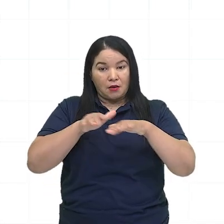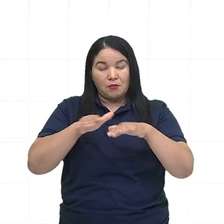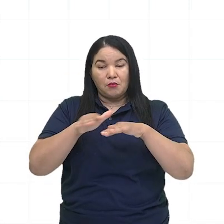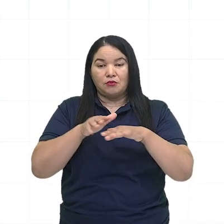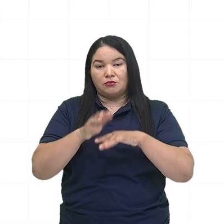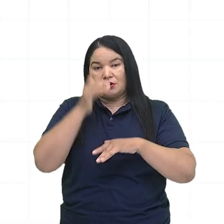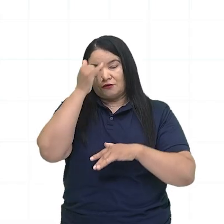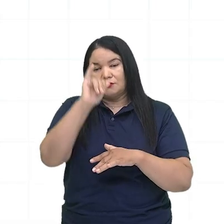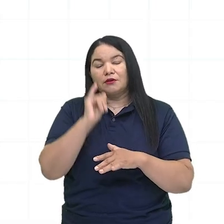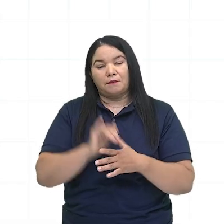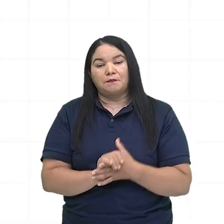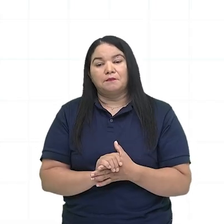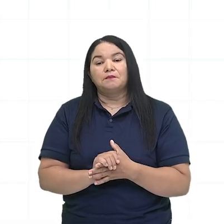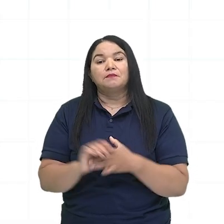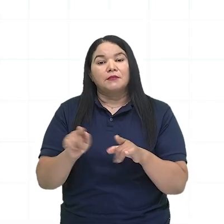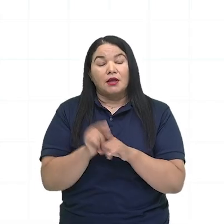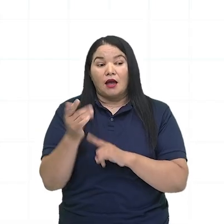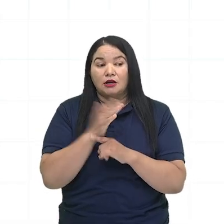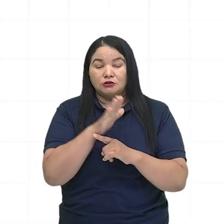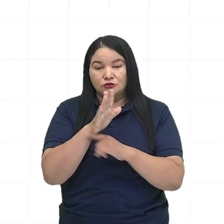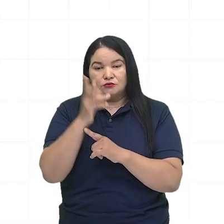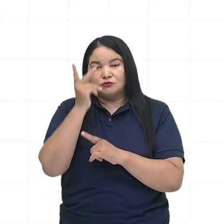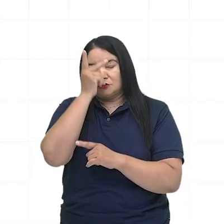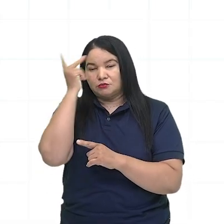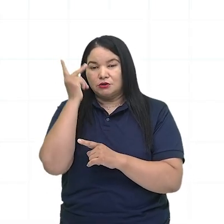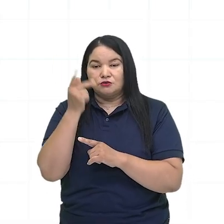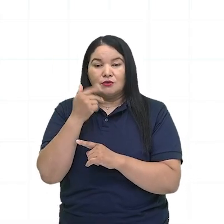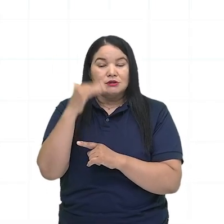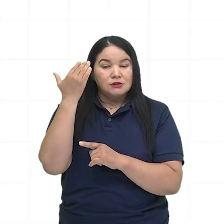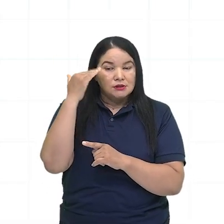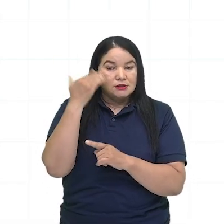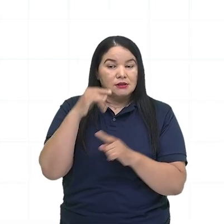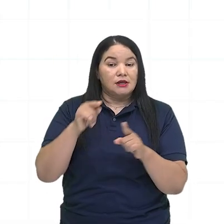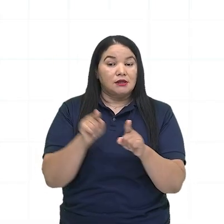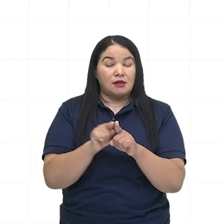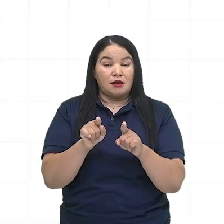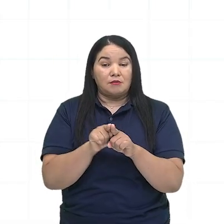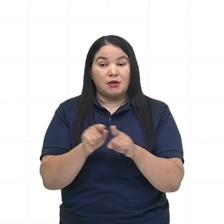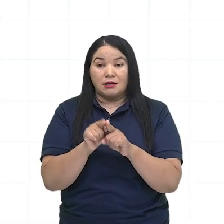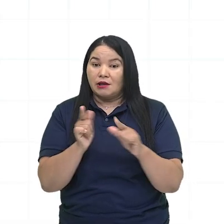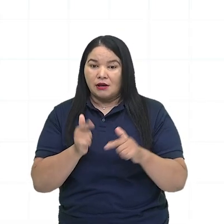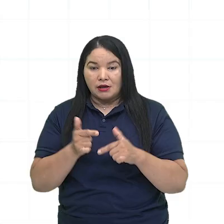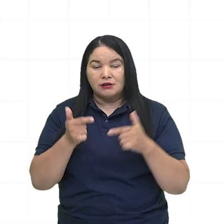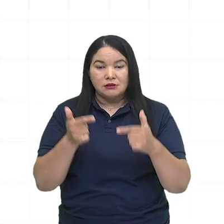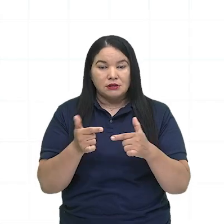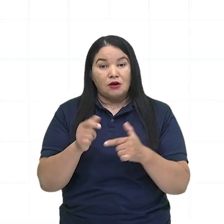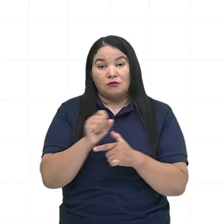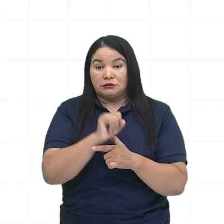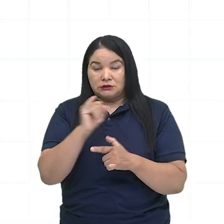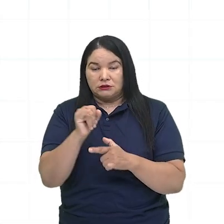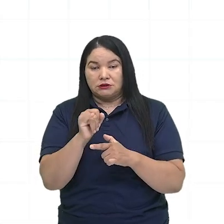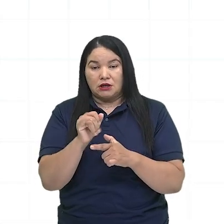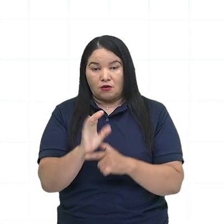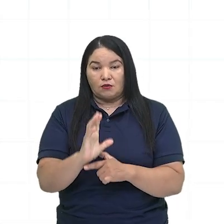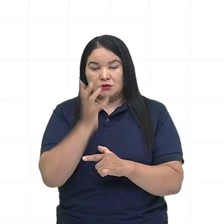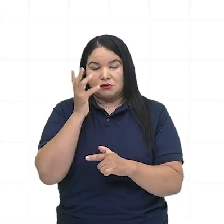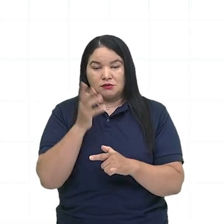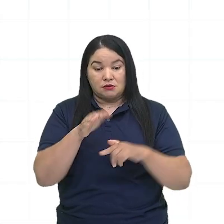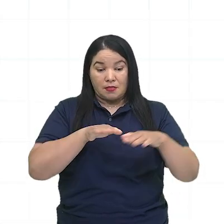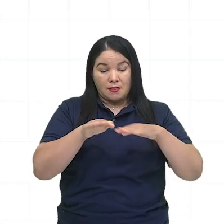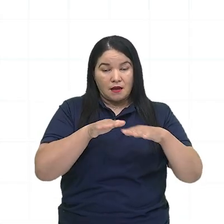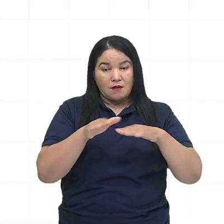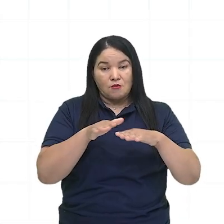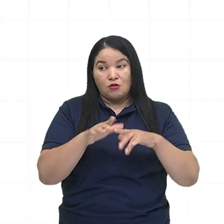Isso ajuda, né, as pessoas a entenderem ou a tomar uma atitude a fugir daqueles